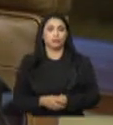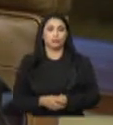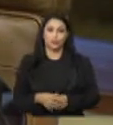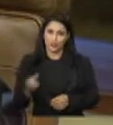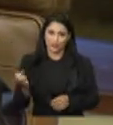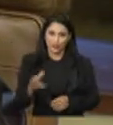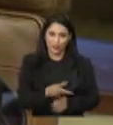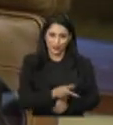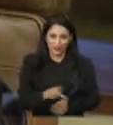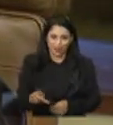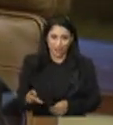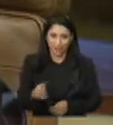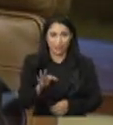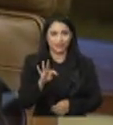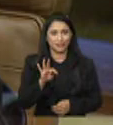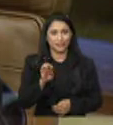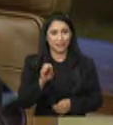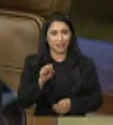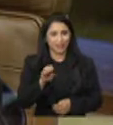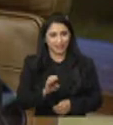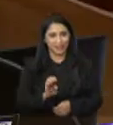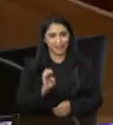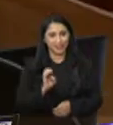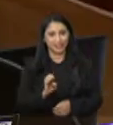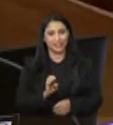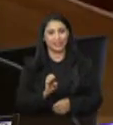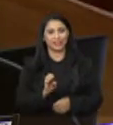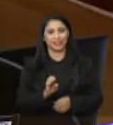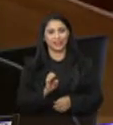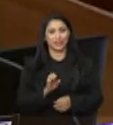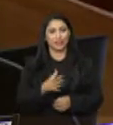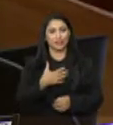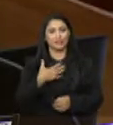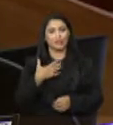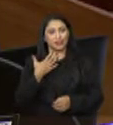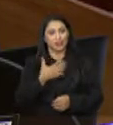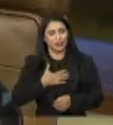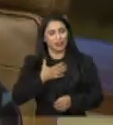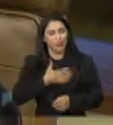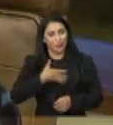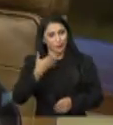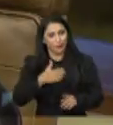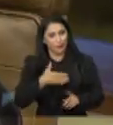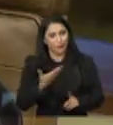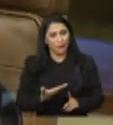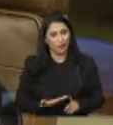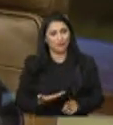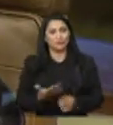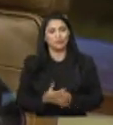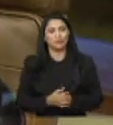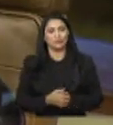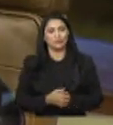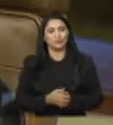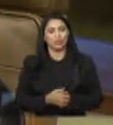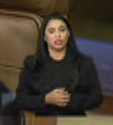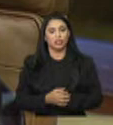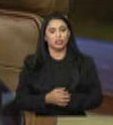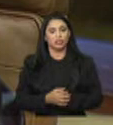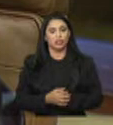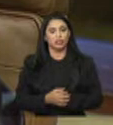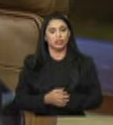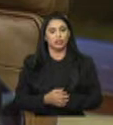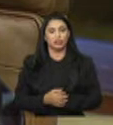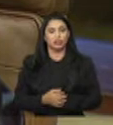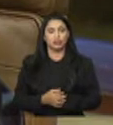novo presidente do Tribunal Superior Eleitoral para nosso Gal de Honra e no que